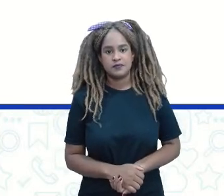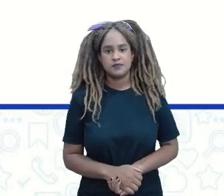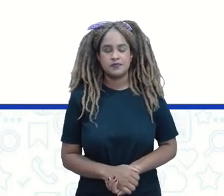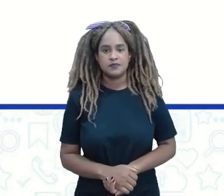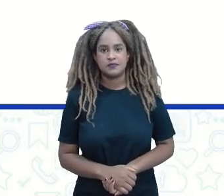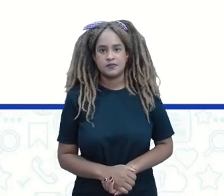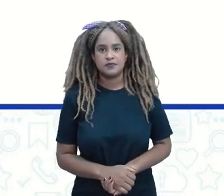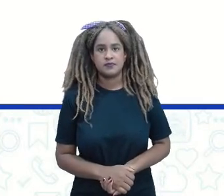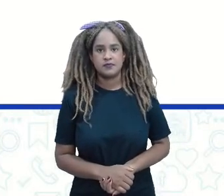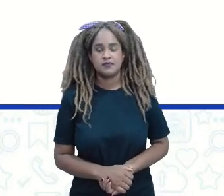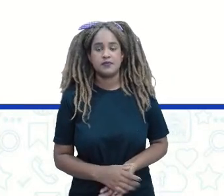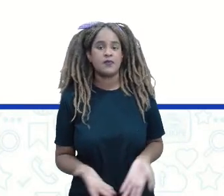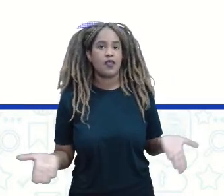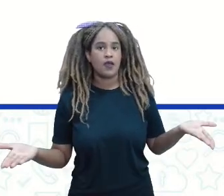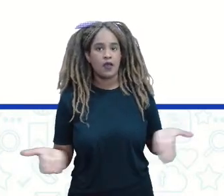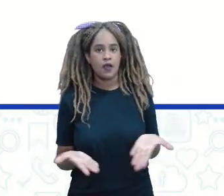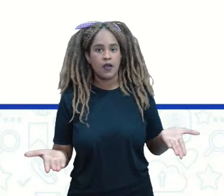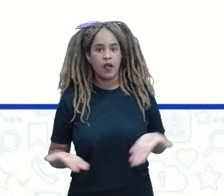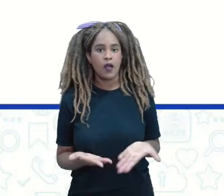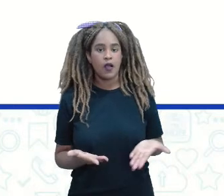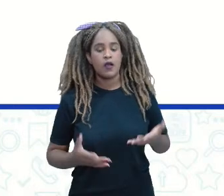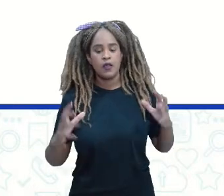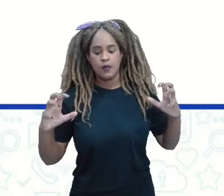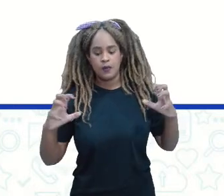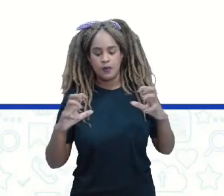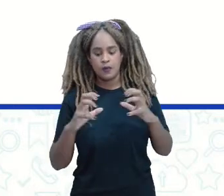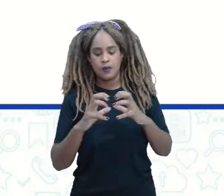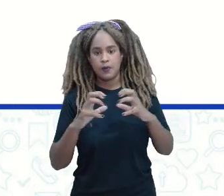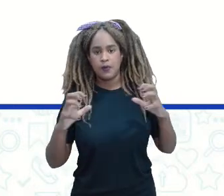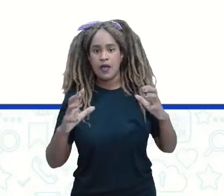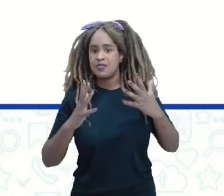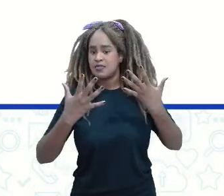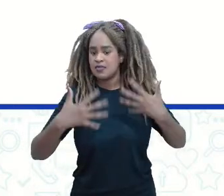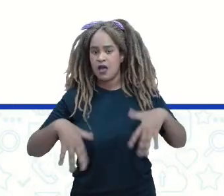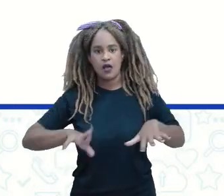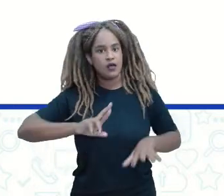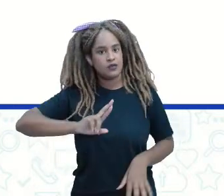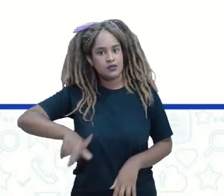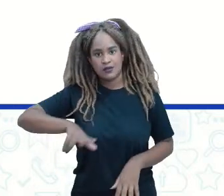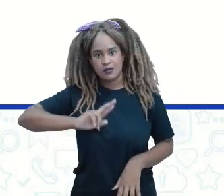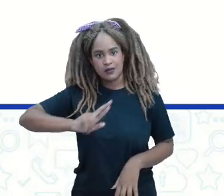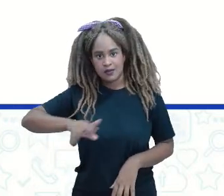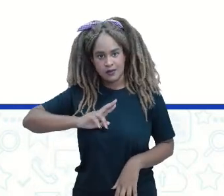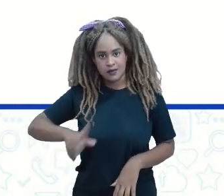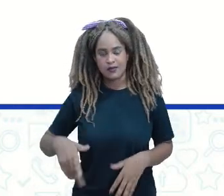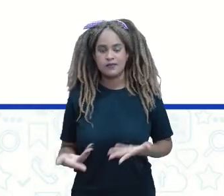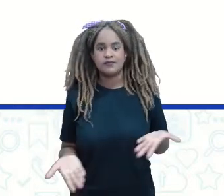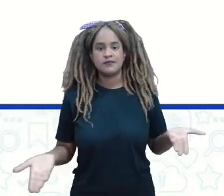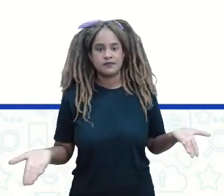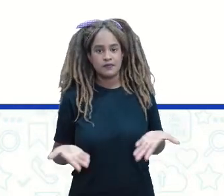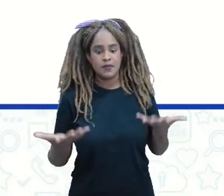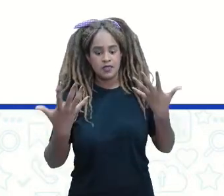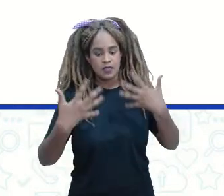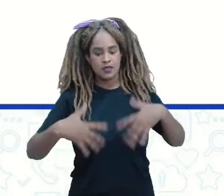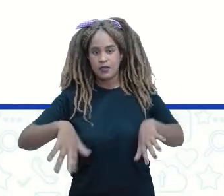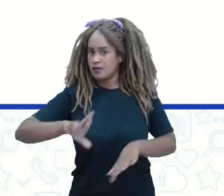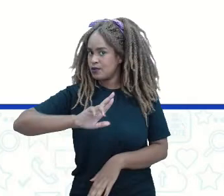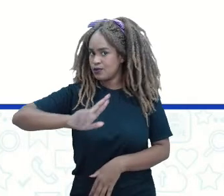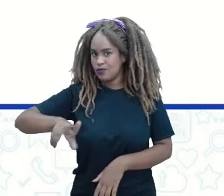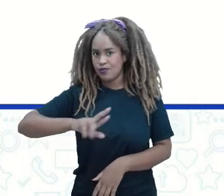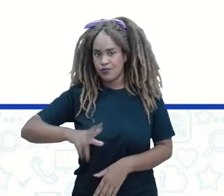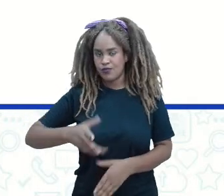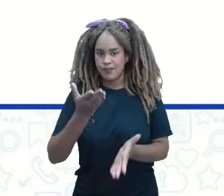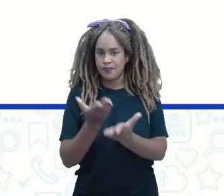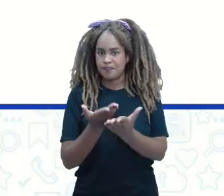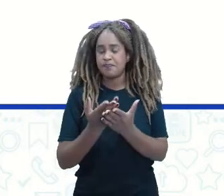o magnetismo artificial. Já falamos de magnetismo natural, agora vamos ver aí o magnetismo artificial. O que